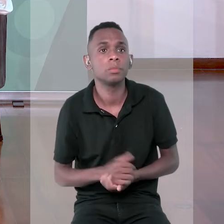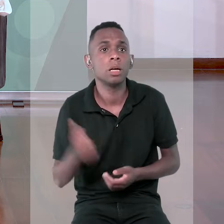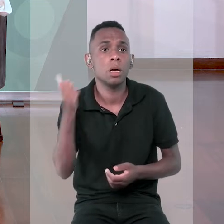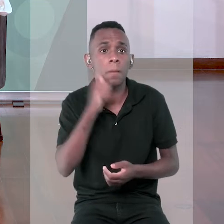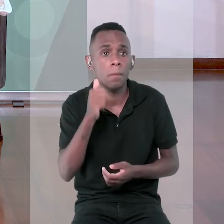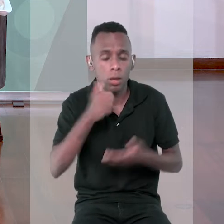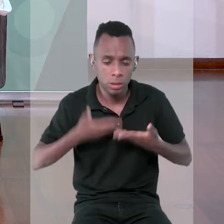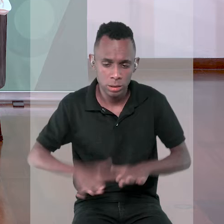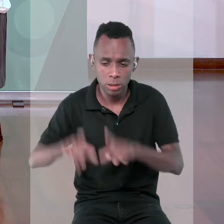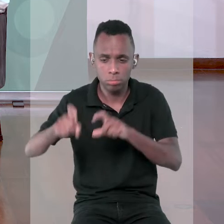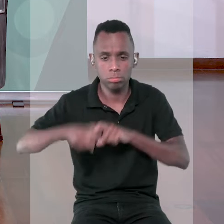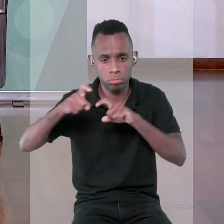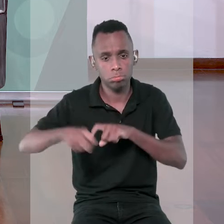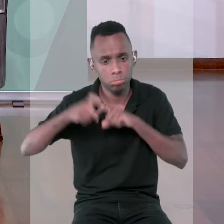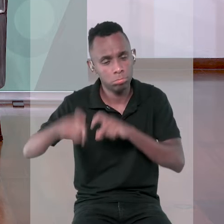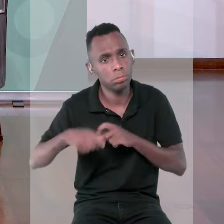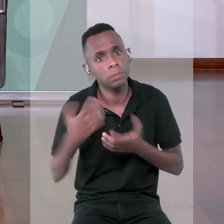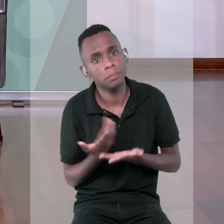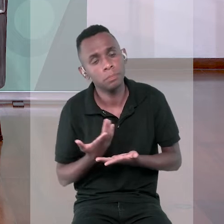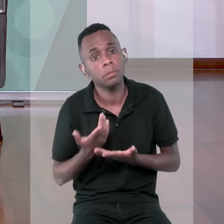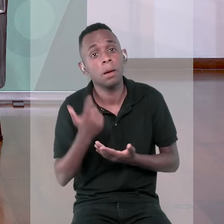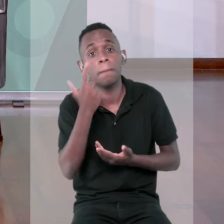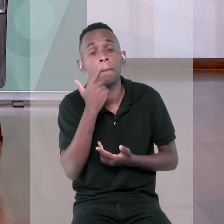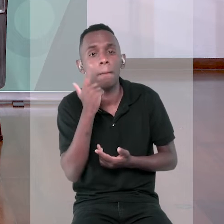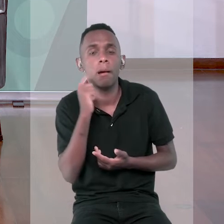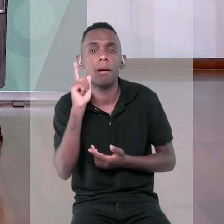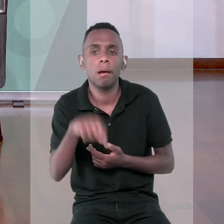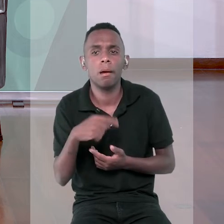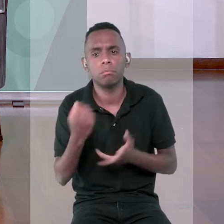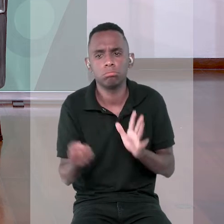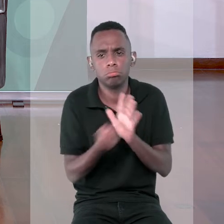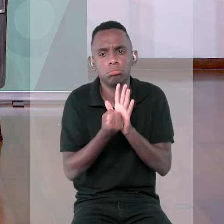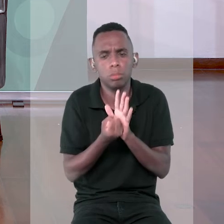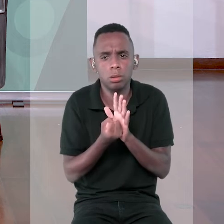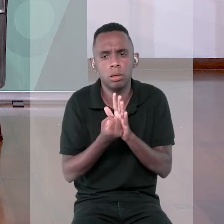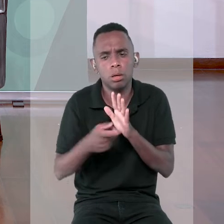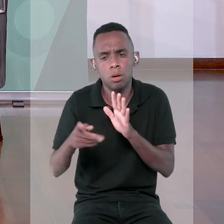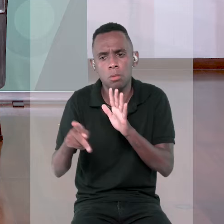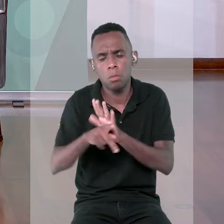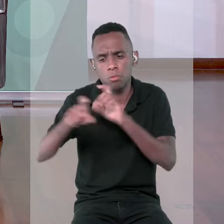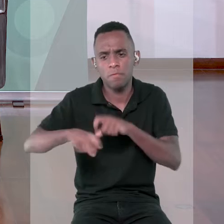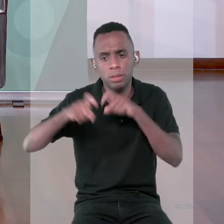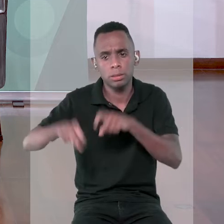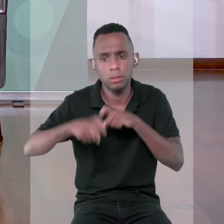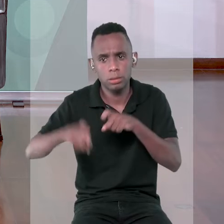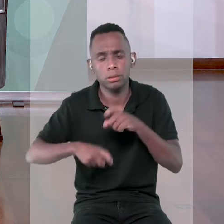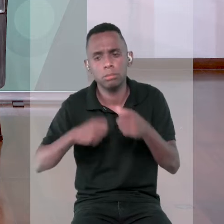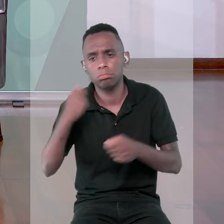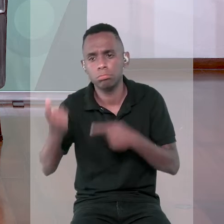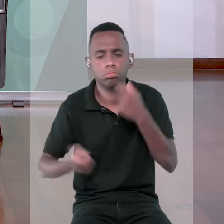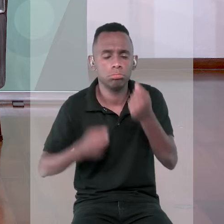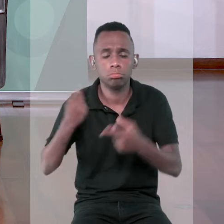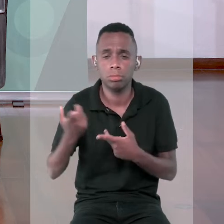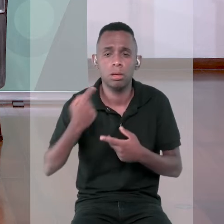então, que nasce nessa zona rural. O pai dela era uma figura, um fazendeiro, de poucos recursos até